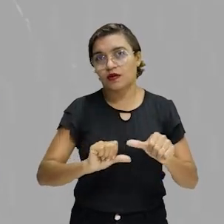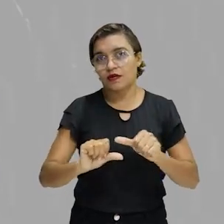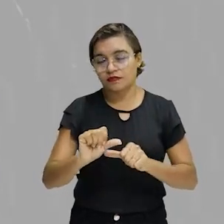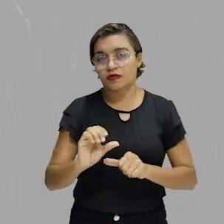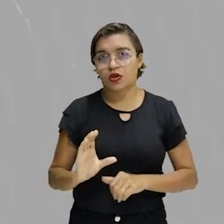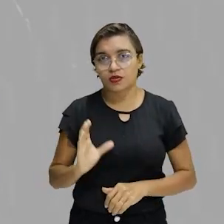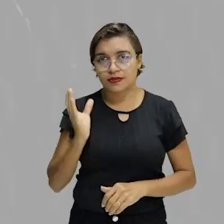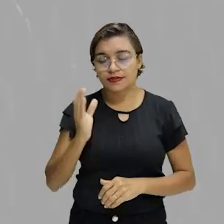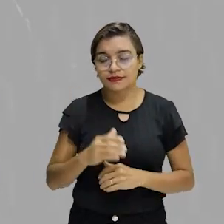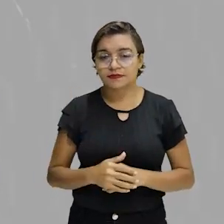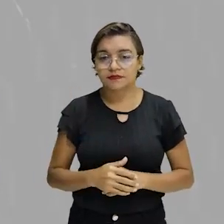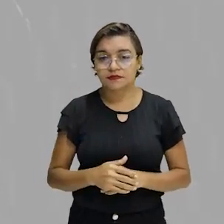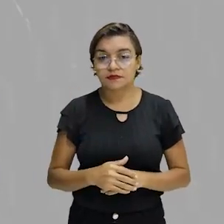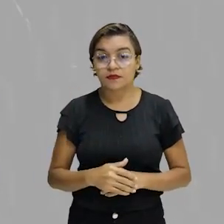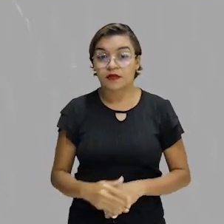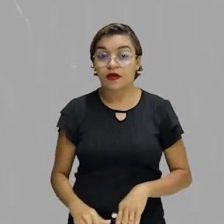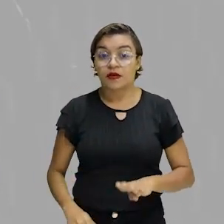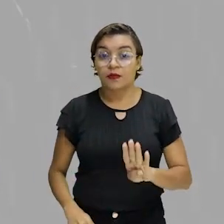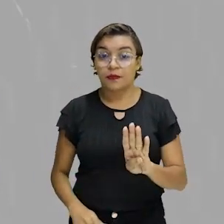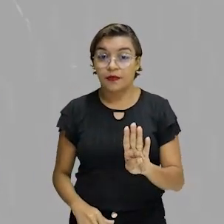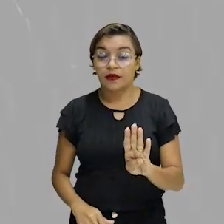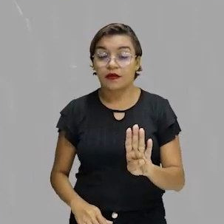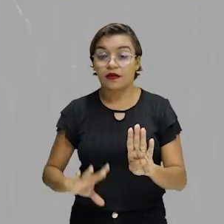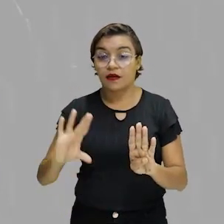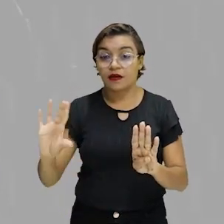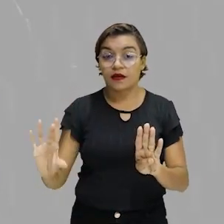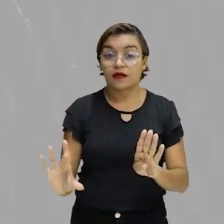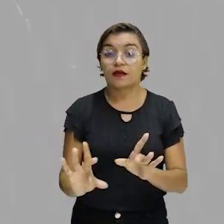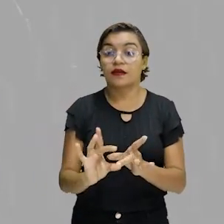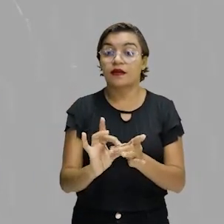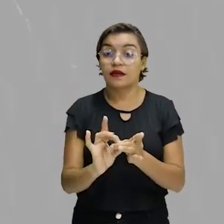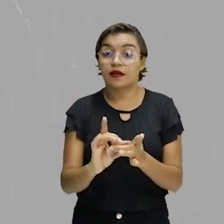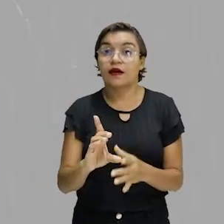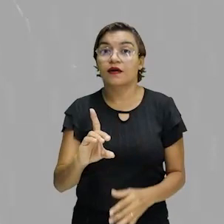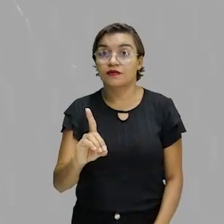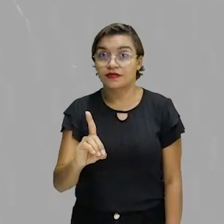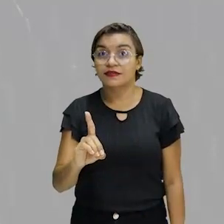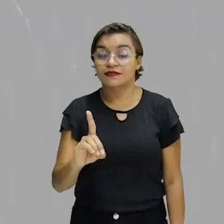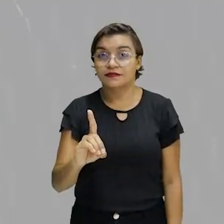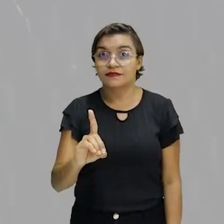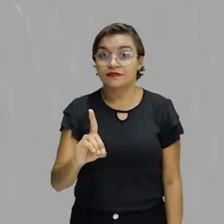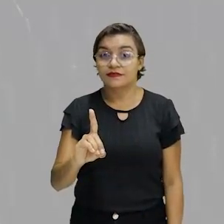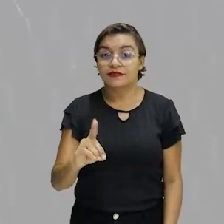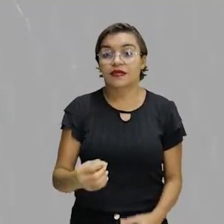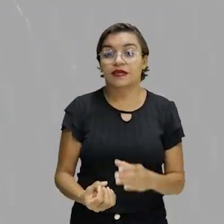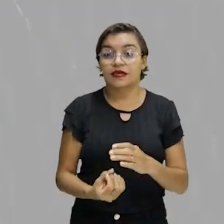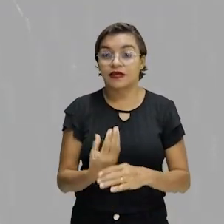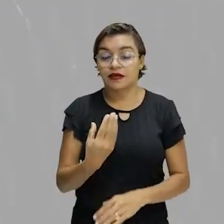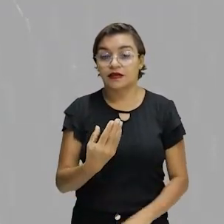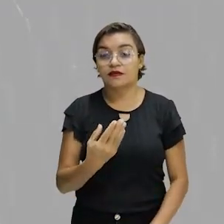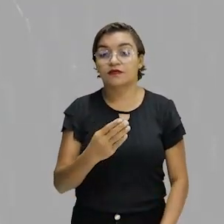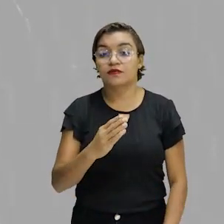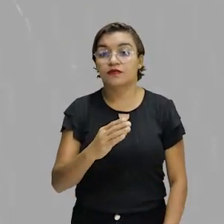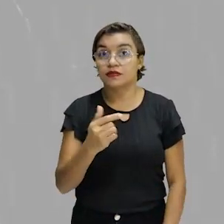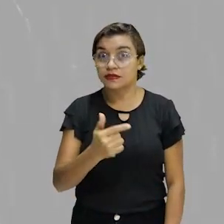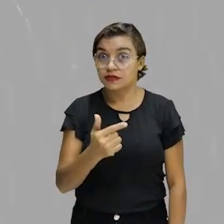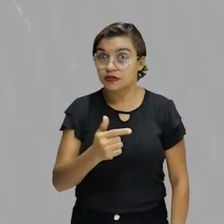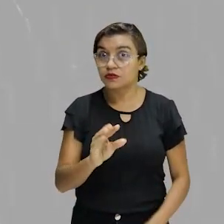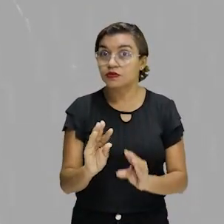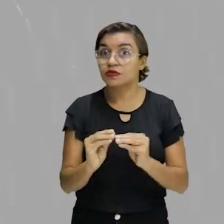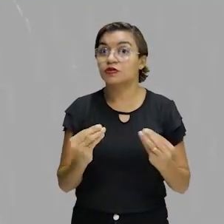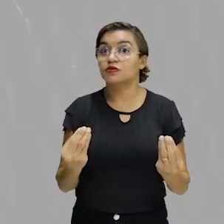permutação e o b vai se ligar com o d vai se juntar com o d gerando uma segunda